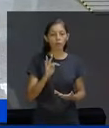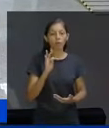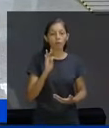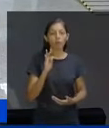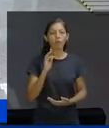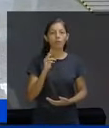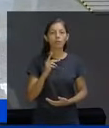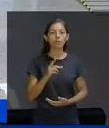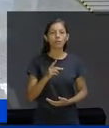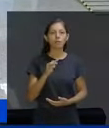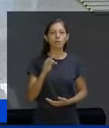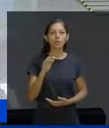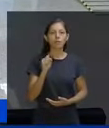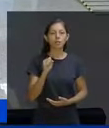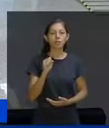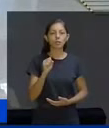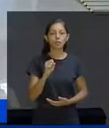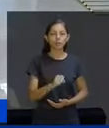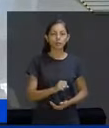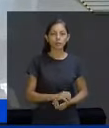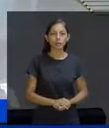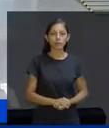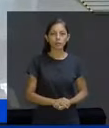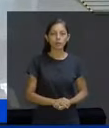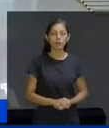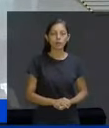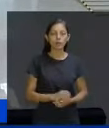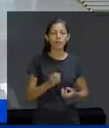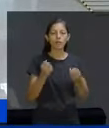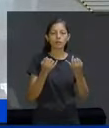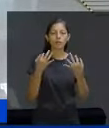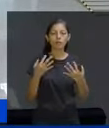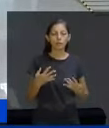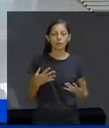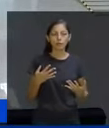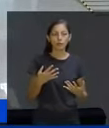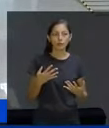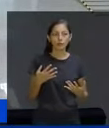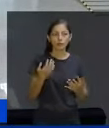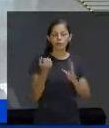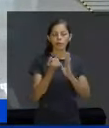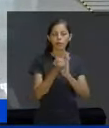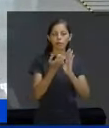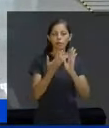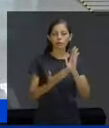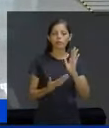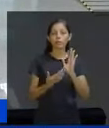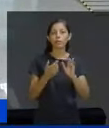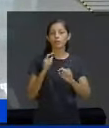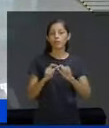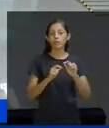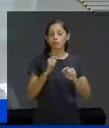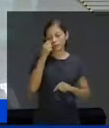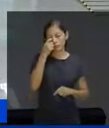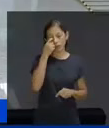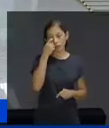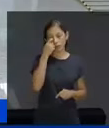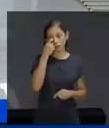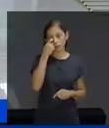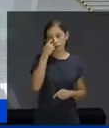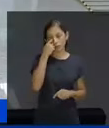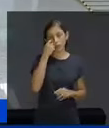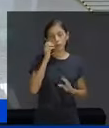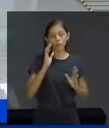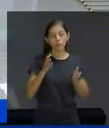Tribunal Superior Eleitoral, a contradição que enseja o acolhimento dos embargos de declaração é aquela existente entre os fundamentos